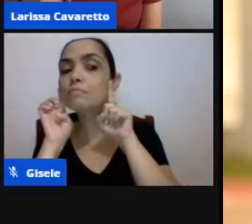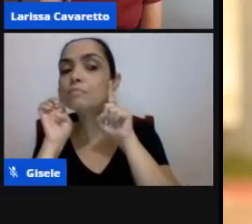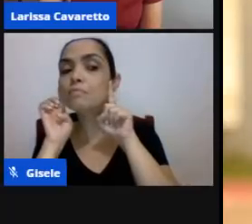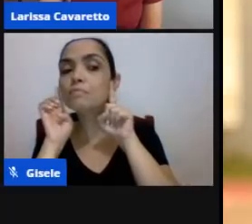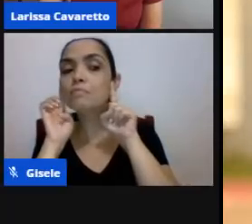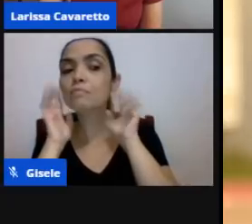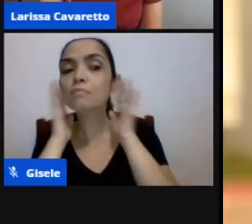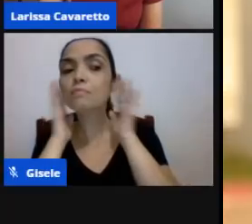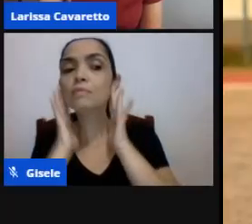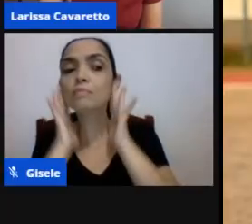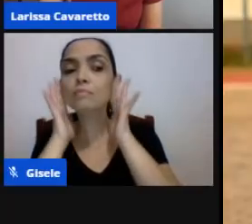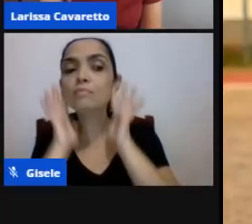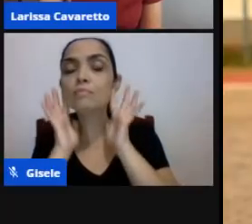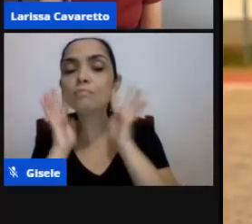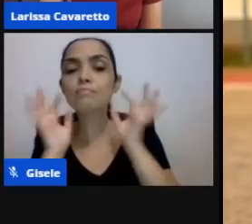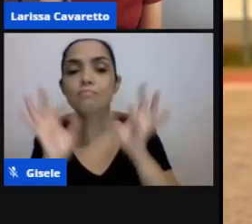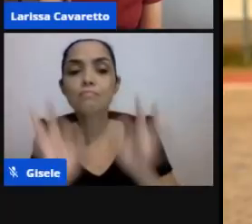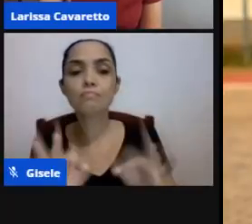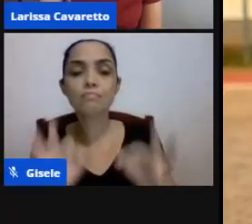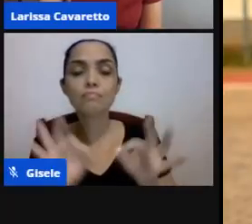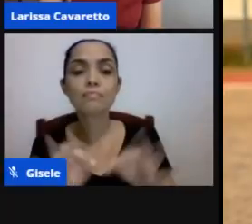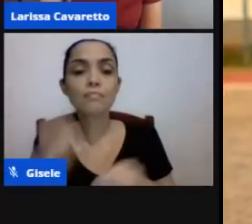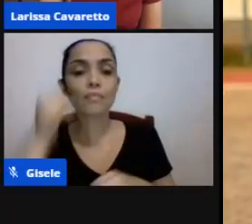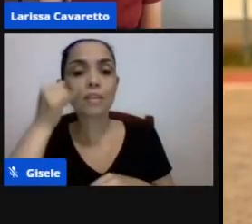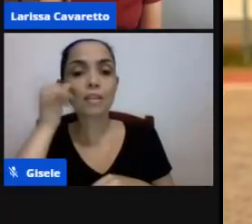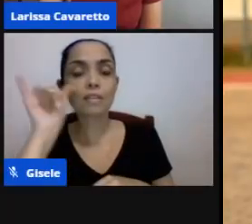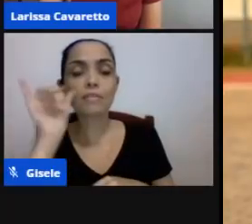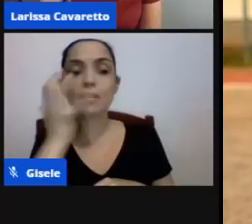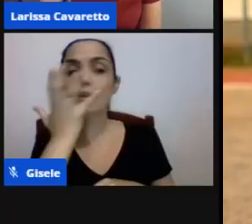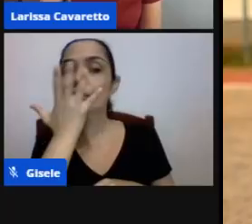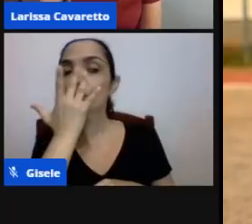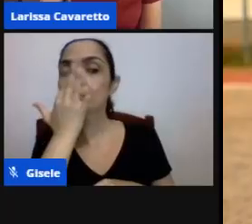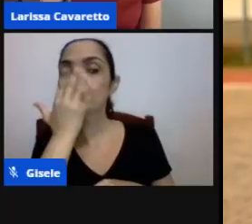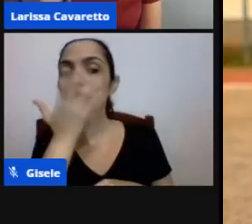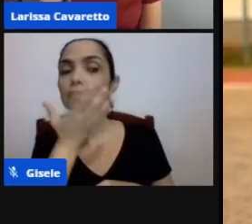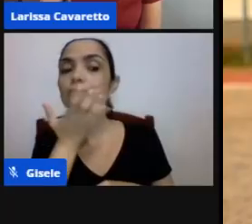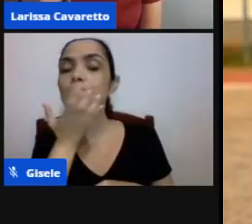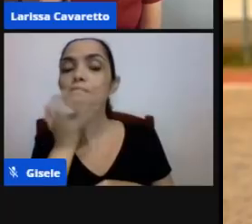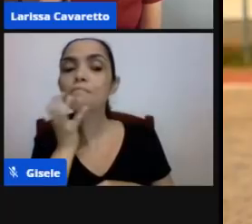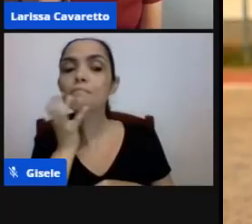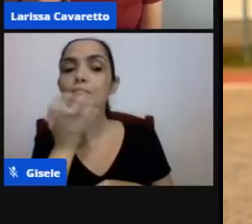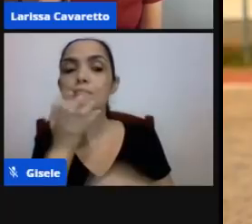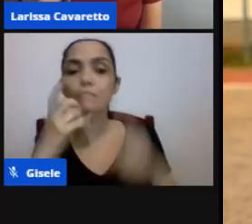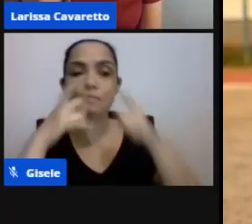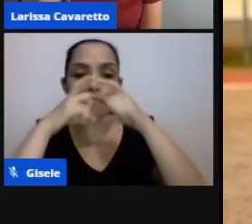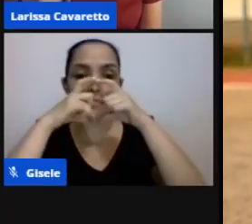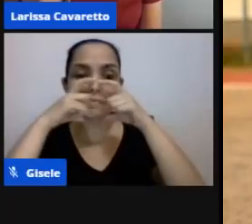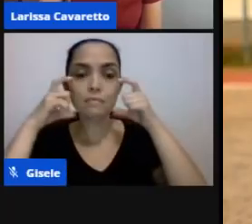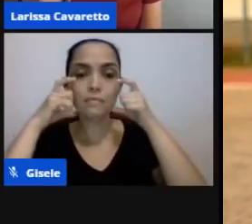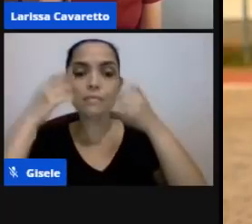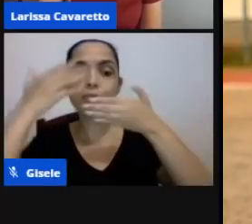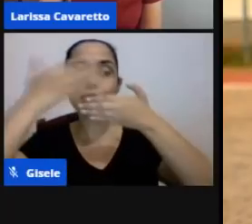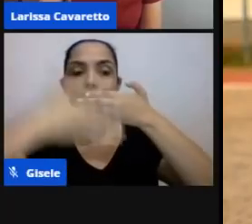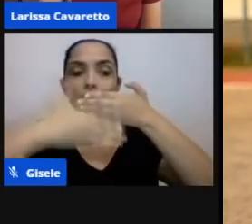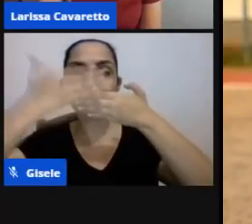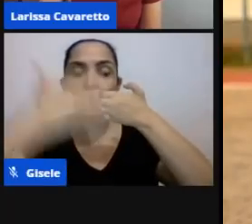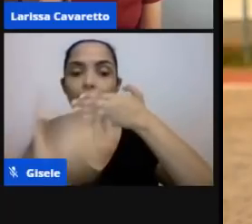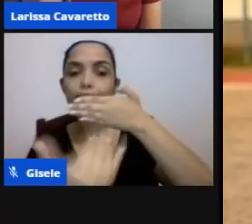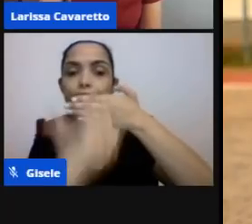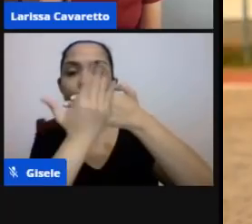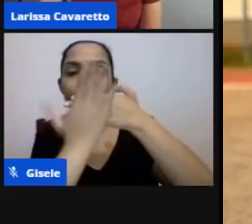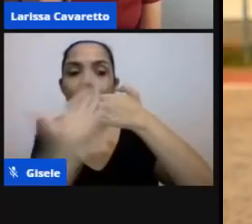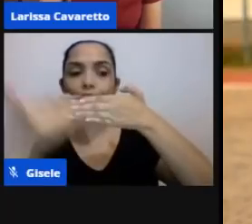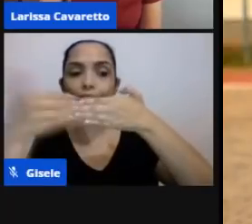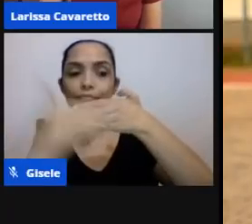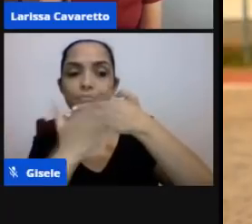nas laterais. Evite ao máximo tocar a superfície da máscara. A máscara funciona como um filtro para o coronavírus, então